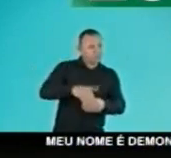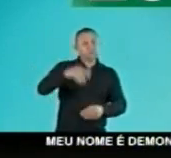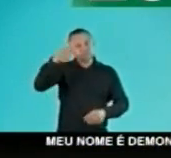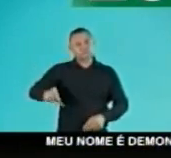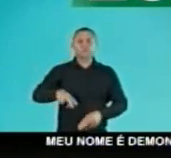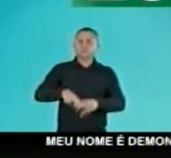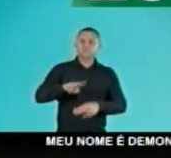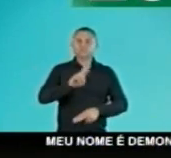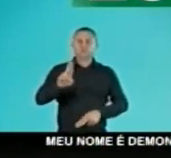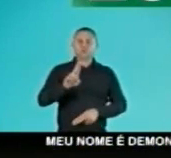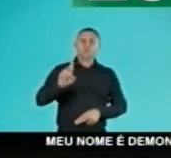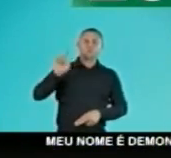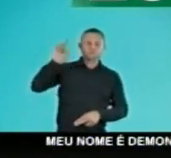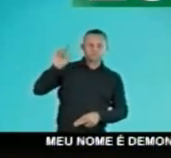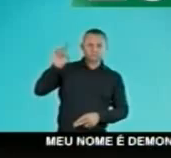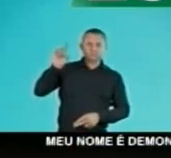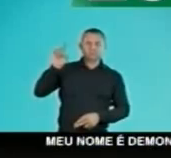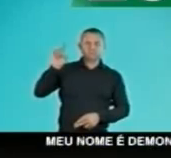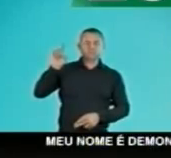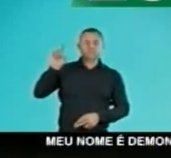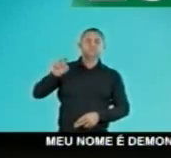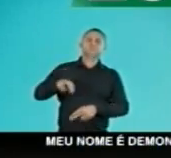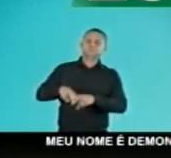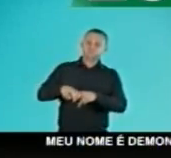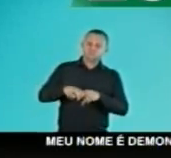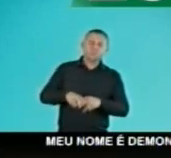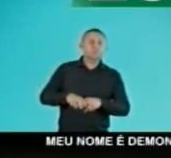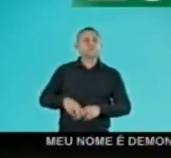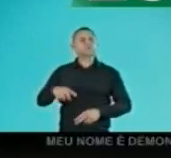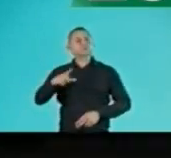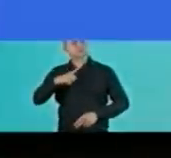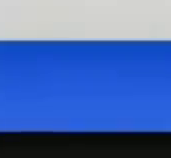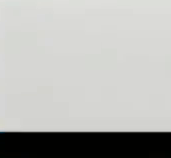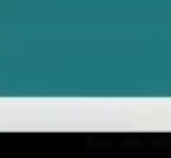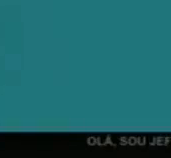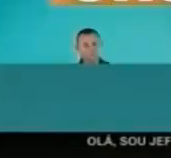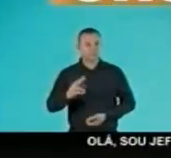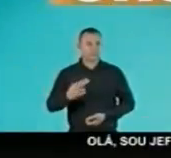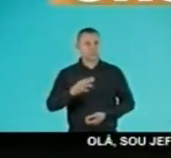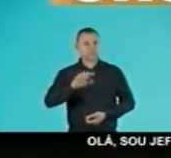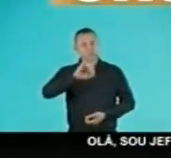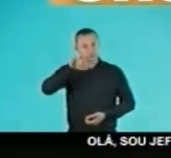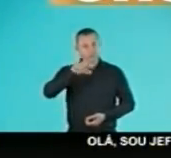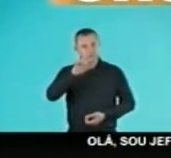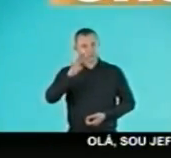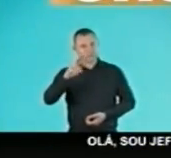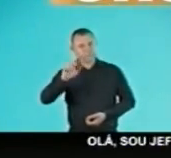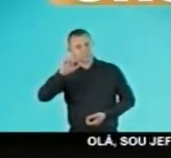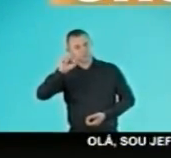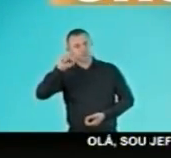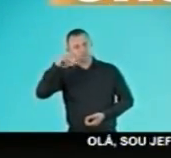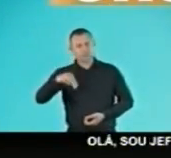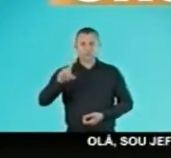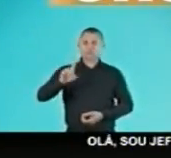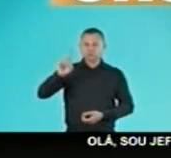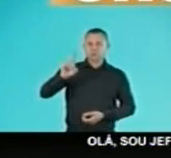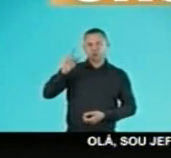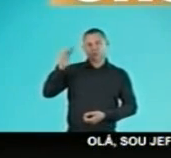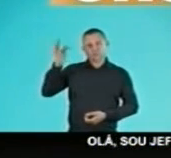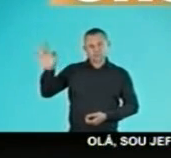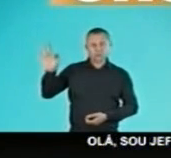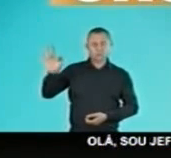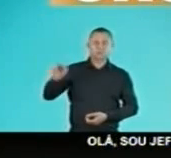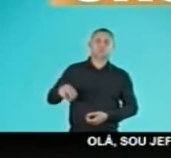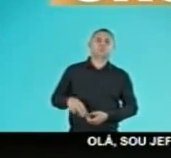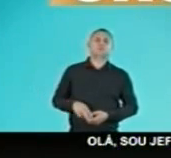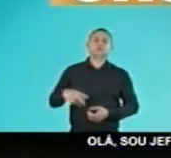nome é Demontier, sou candidato a deputado federal com o número 2018. Olá, sou Jefferson Borges, candidato a deputado